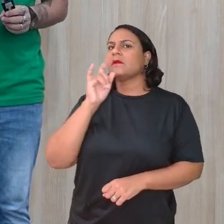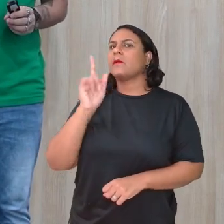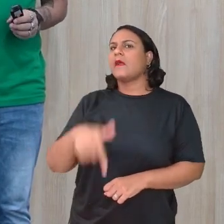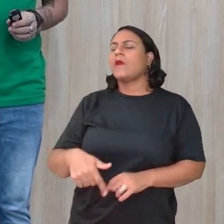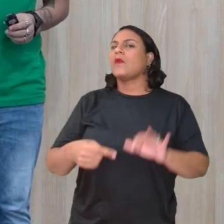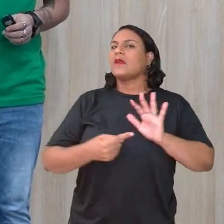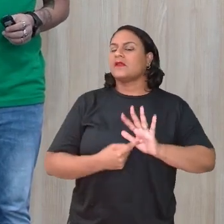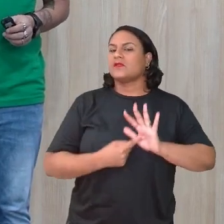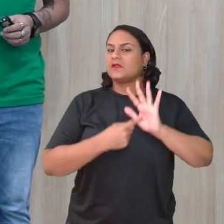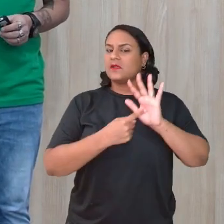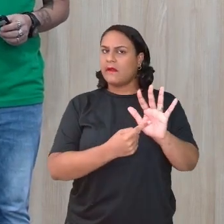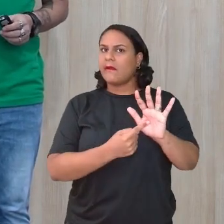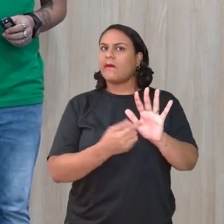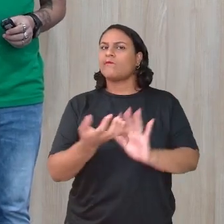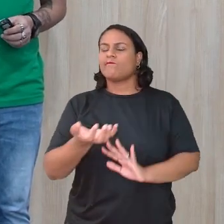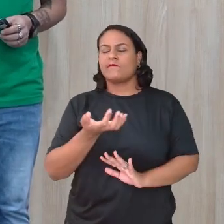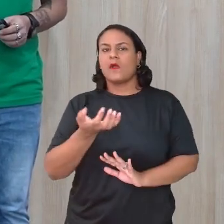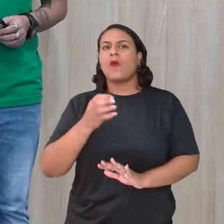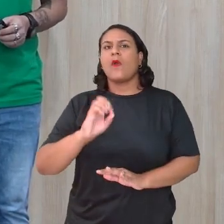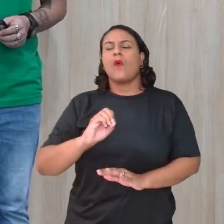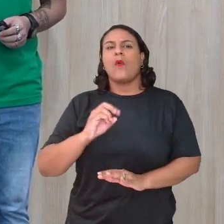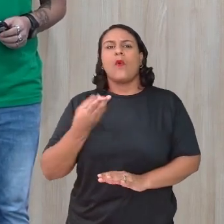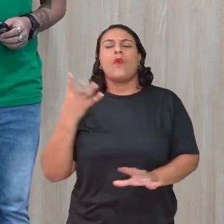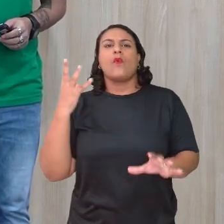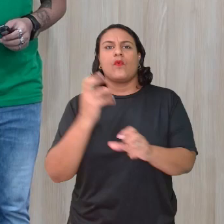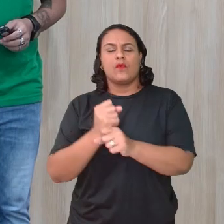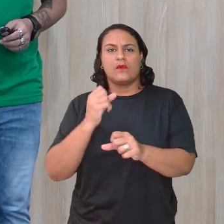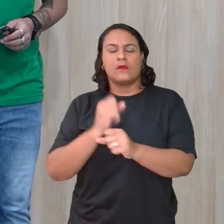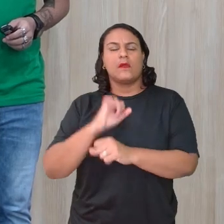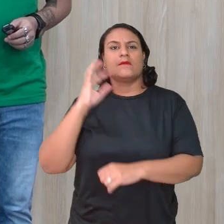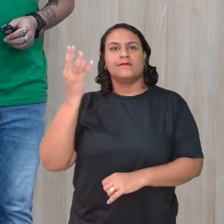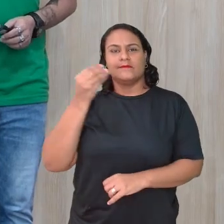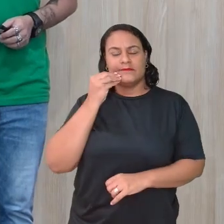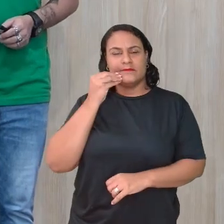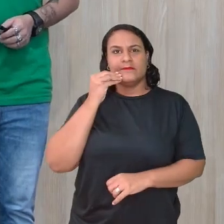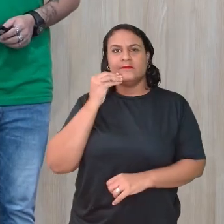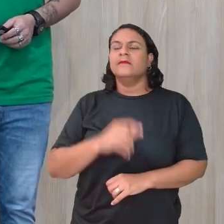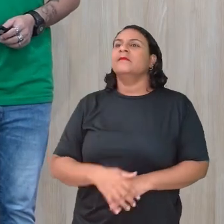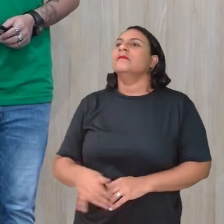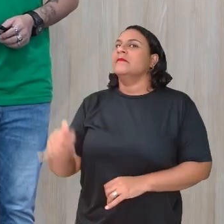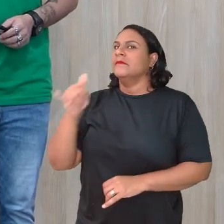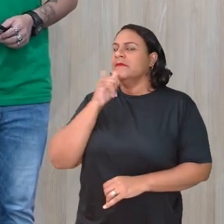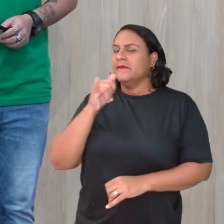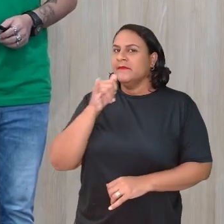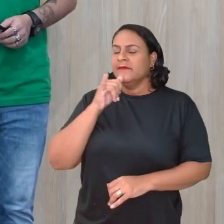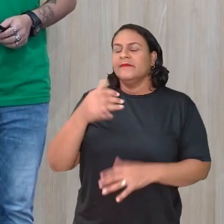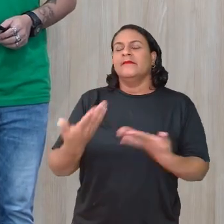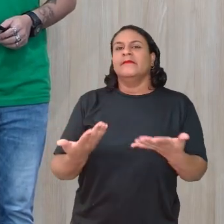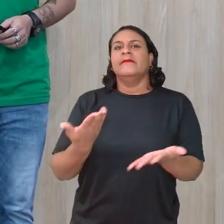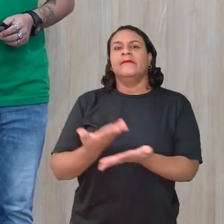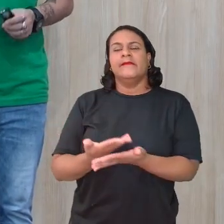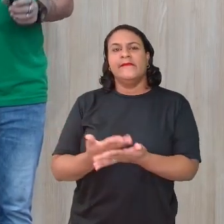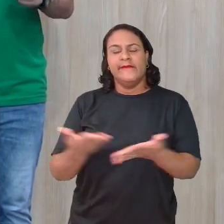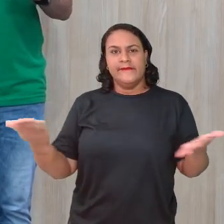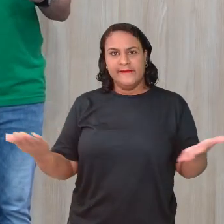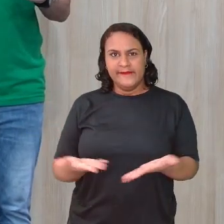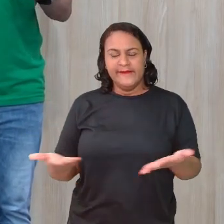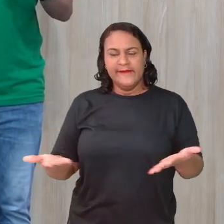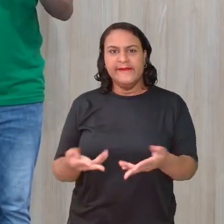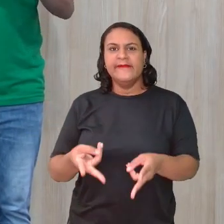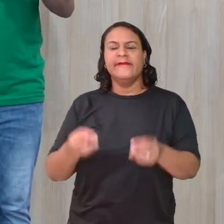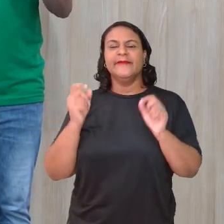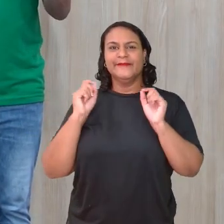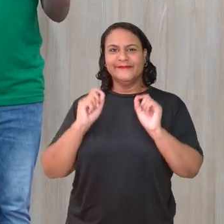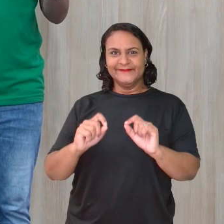destacar, ou aquele caso do qual a gente quer calcular a probabilidade. Nesse exemplo que a gente está trabalhando na aula de hoje, percebe